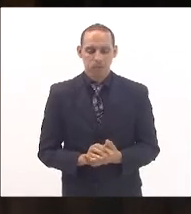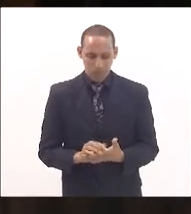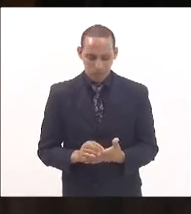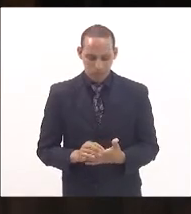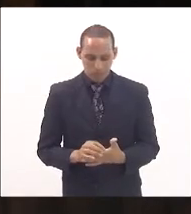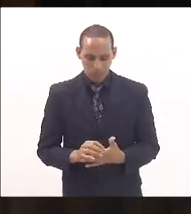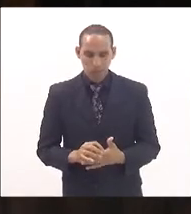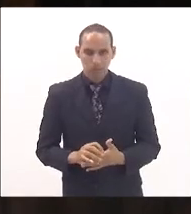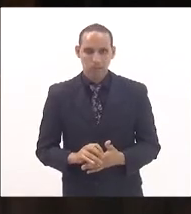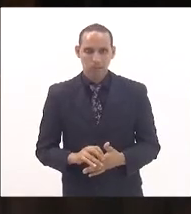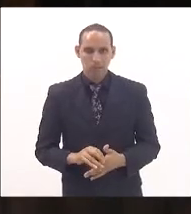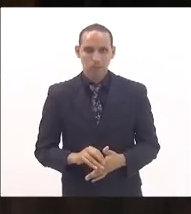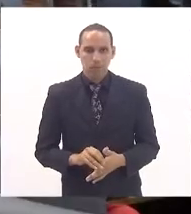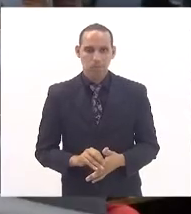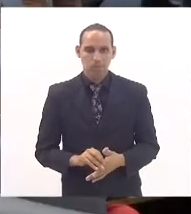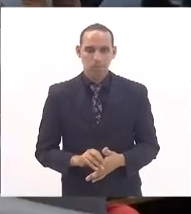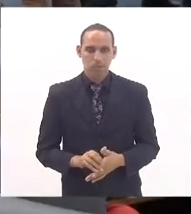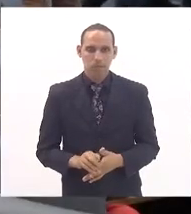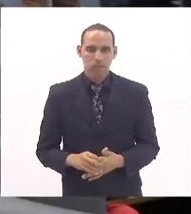Já tem...